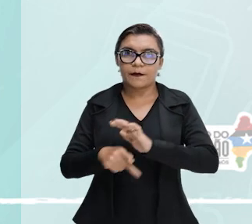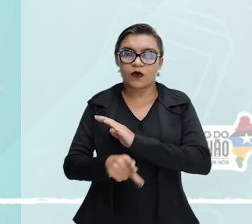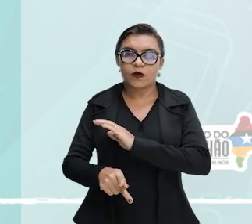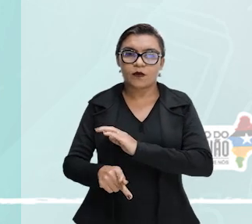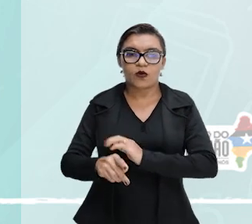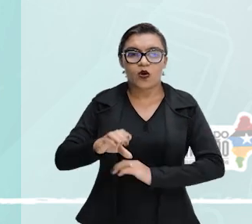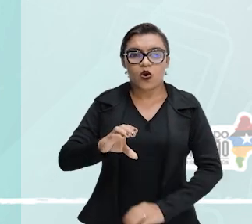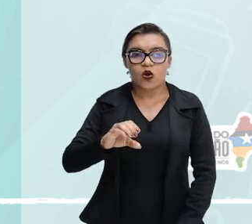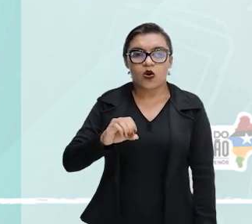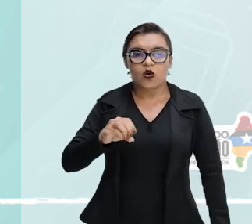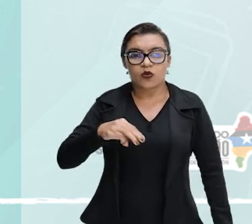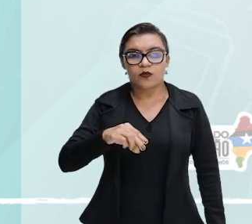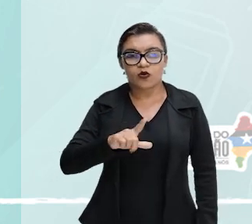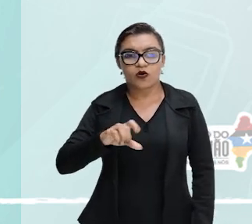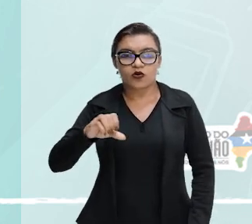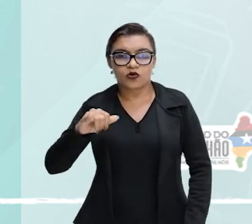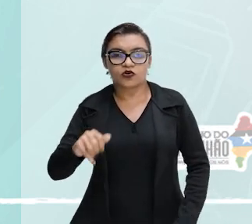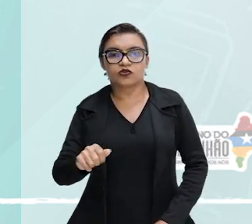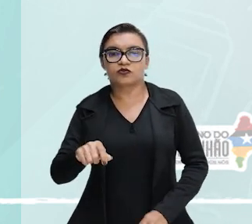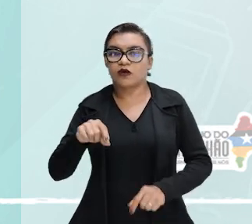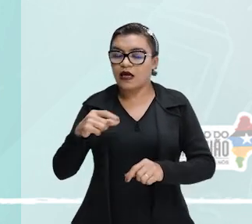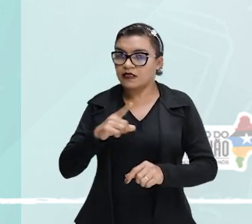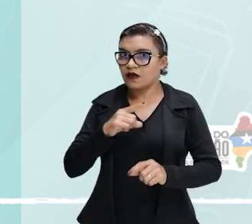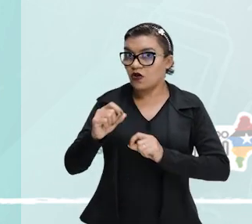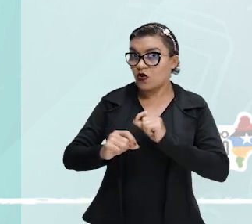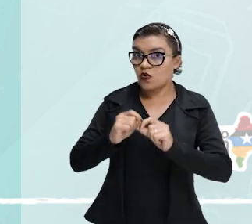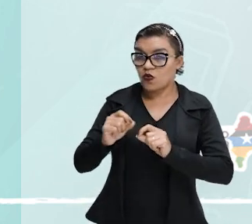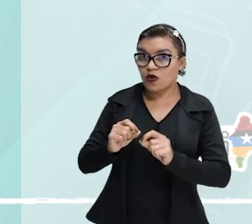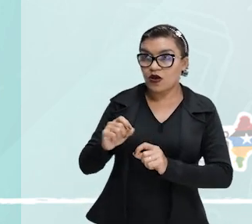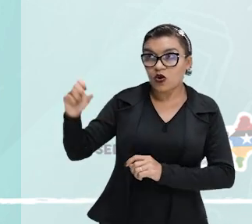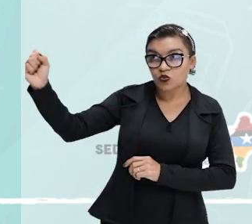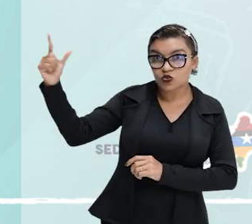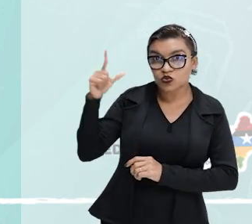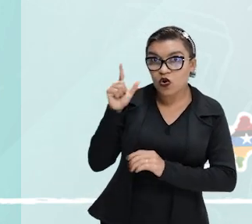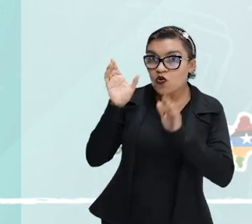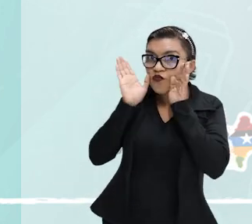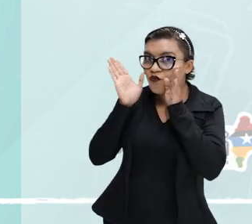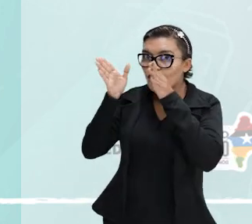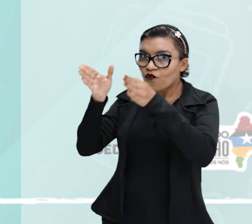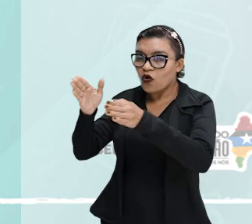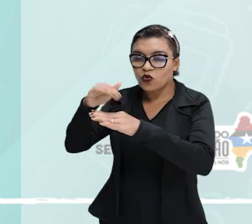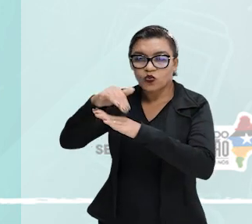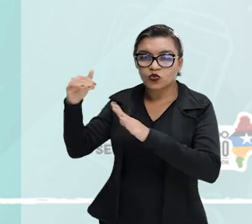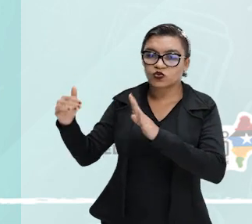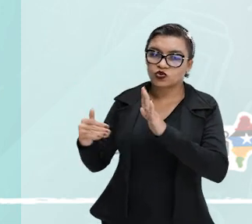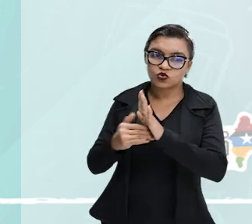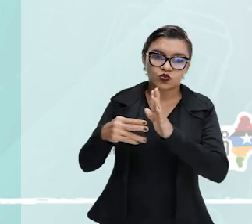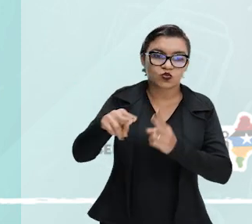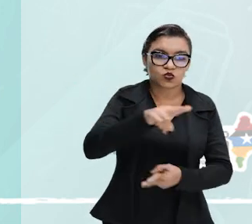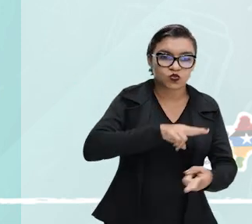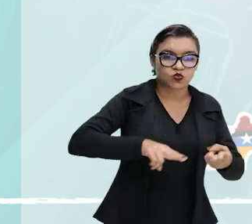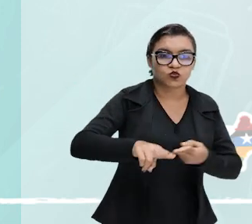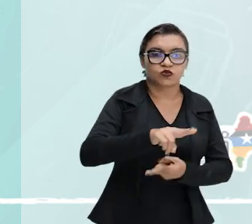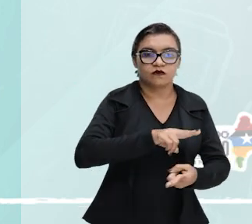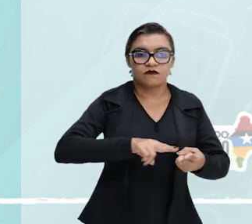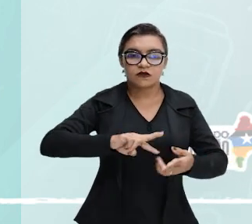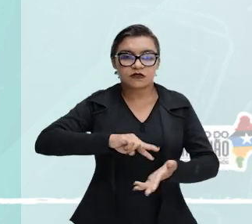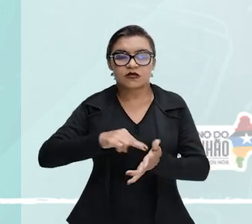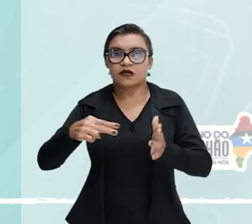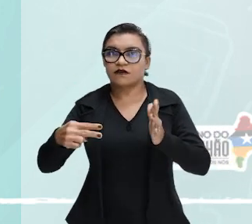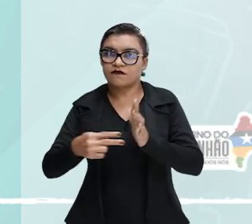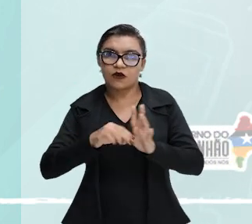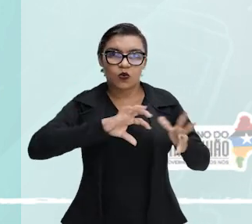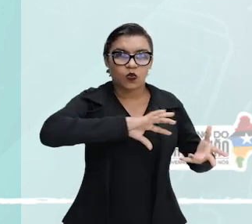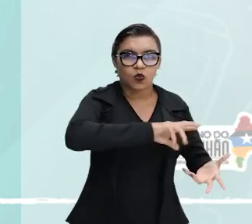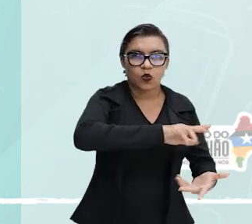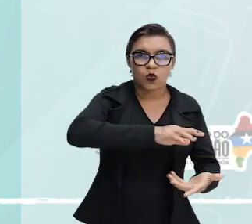a centralidade do Sol, certo? Isso no universo. Isso significa que os astros, a